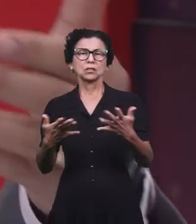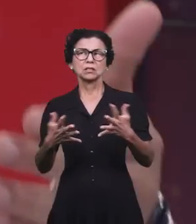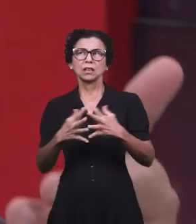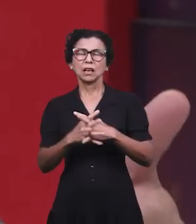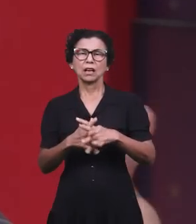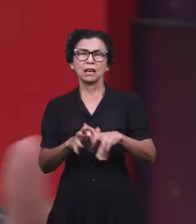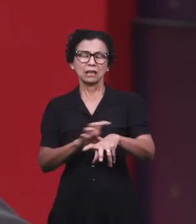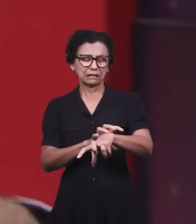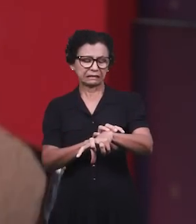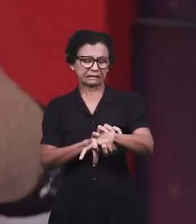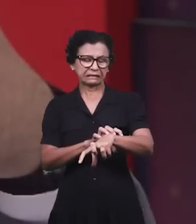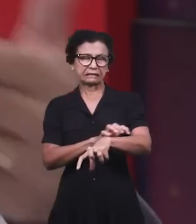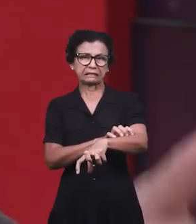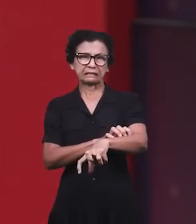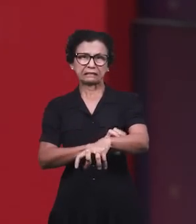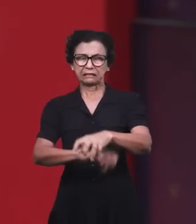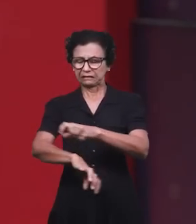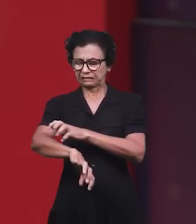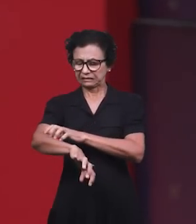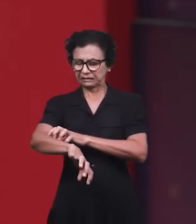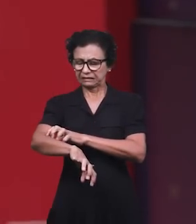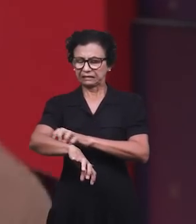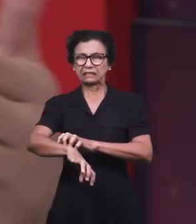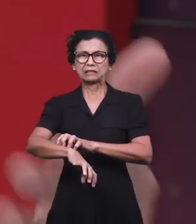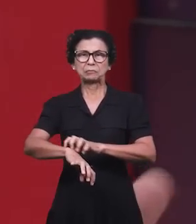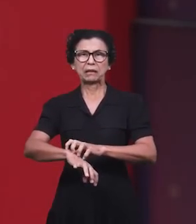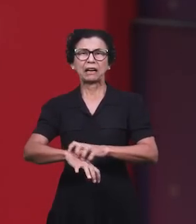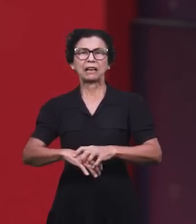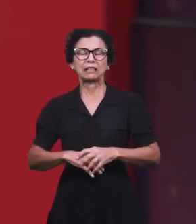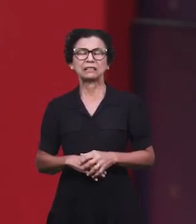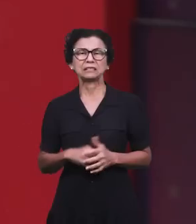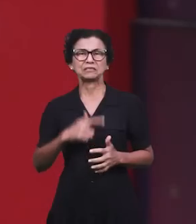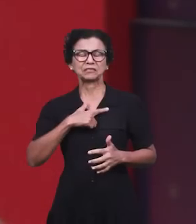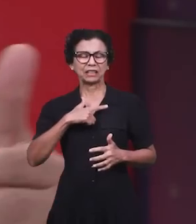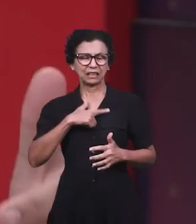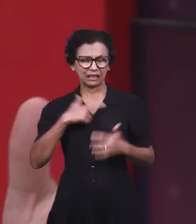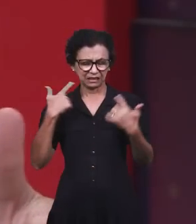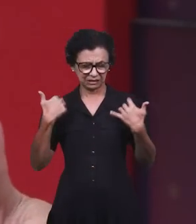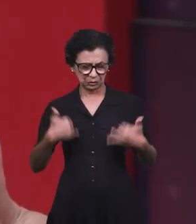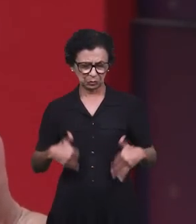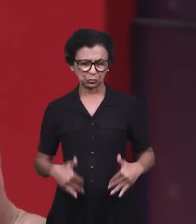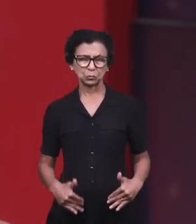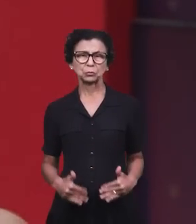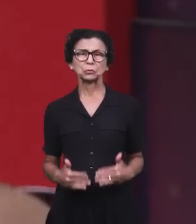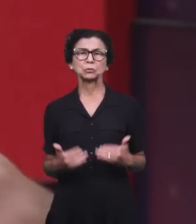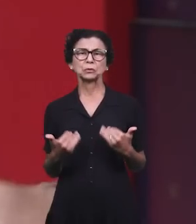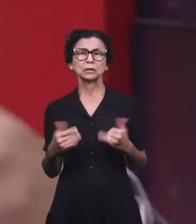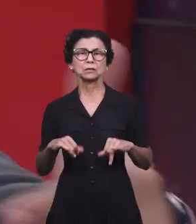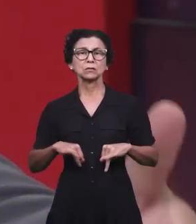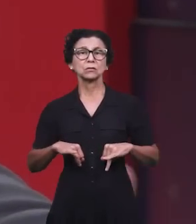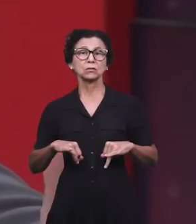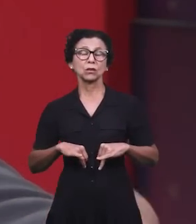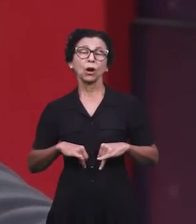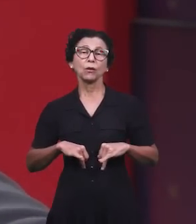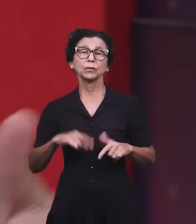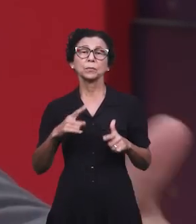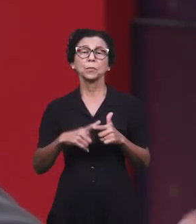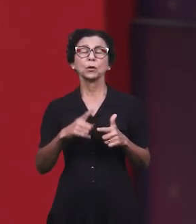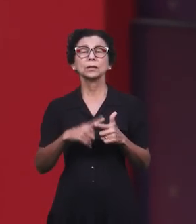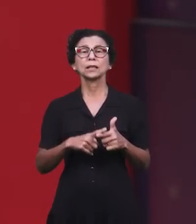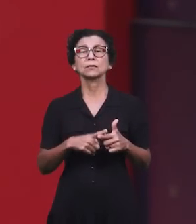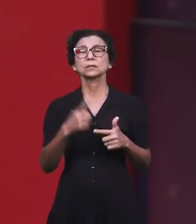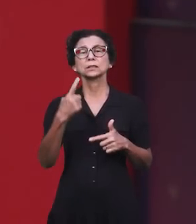reações devidas ao material, como reação ao álcool agregado, né? Então, tudo isso é quando você deixa de fazer